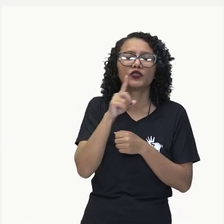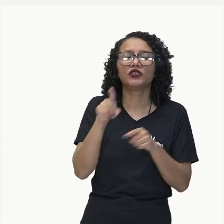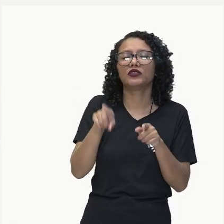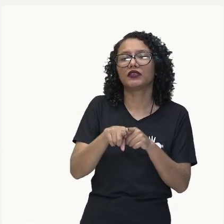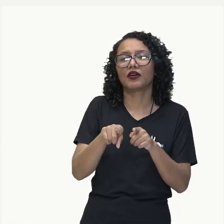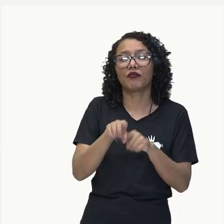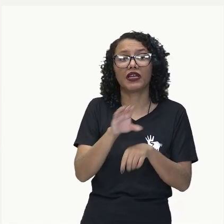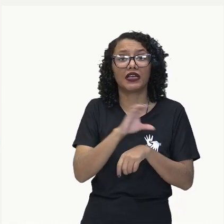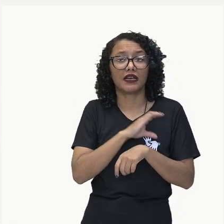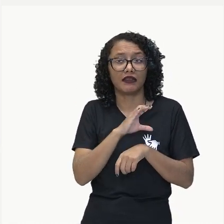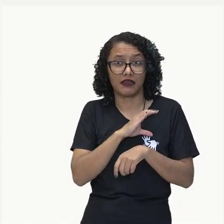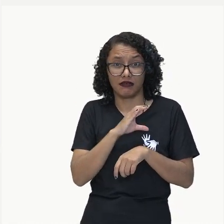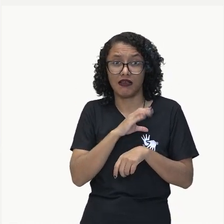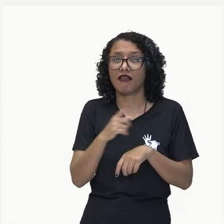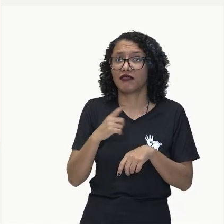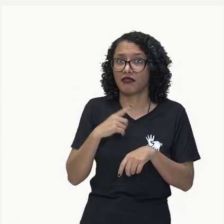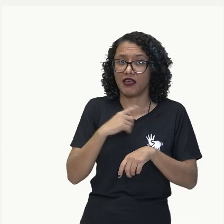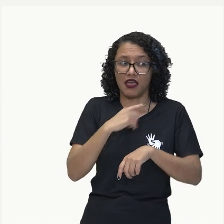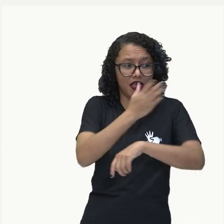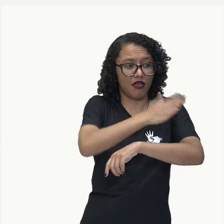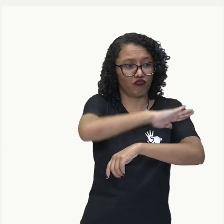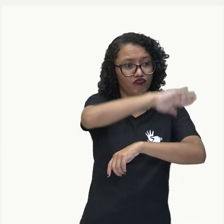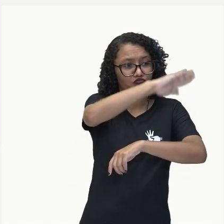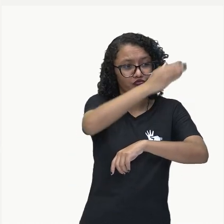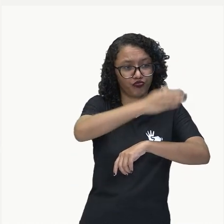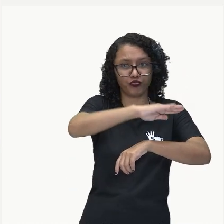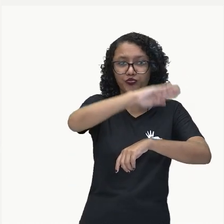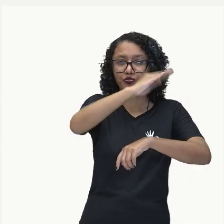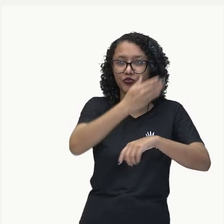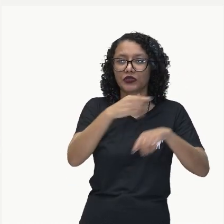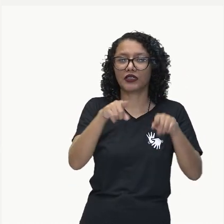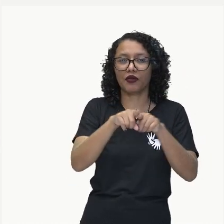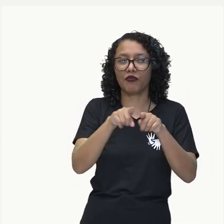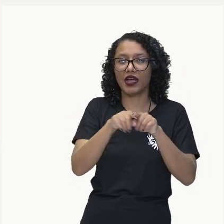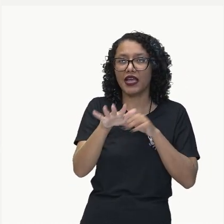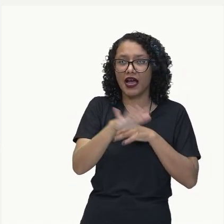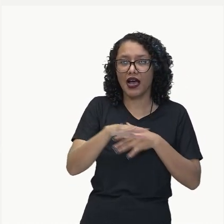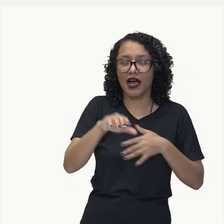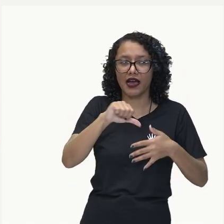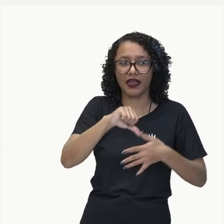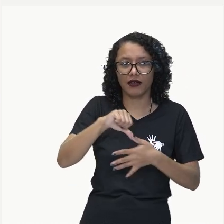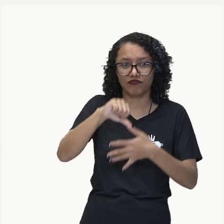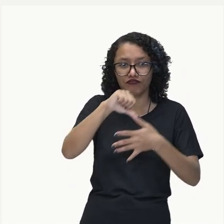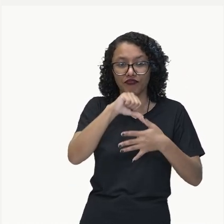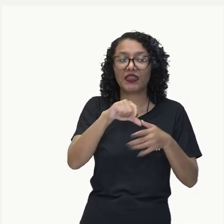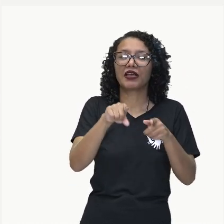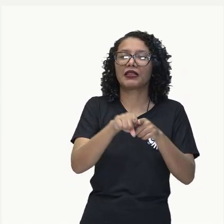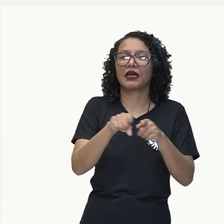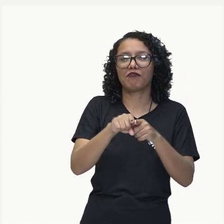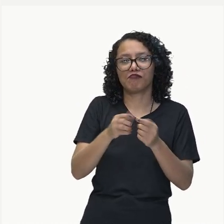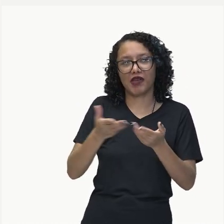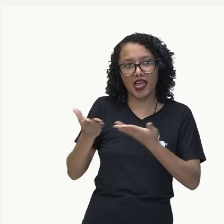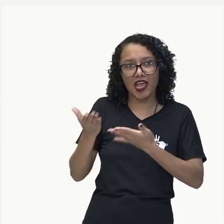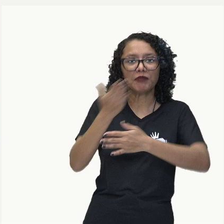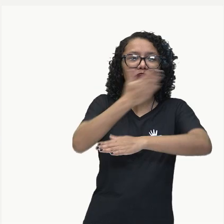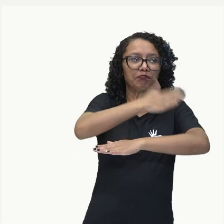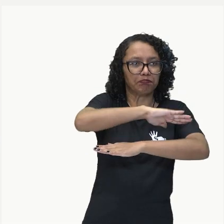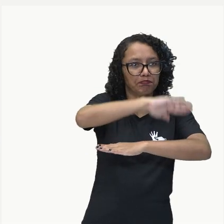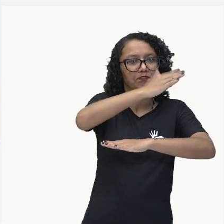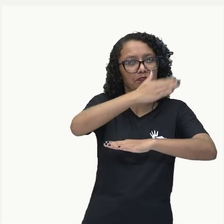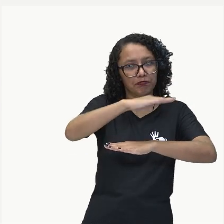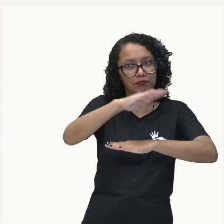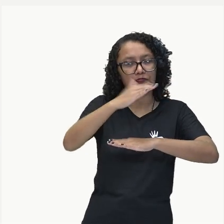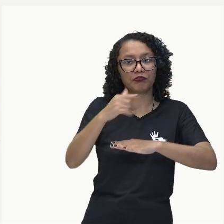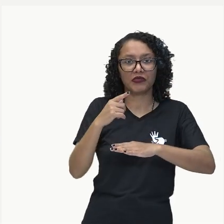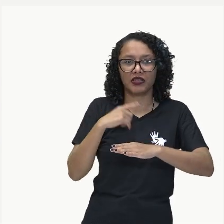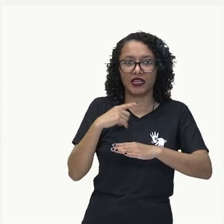Canadá, as montanhas rochosas, pegando a América do Sul, aqui a Cordilheira dos Andes. Então, essa região, gente, do Círculo do Fogo